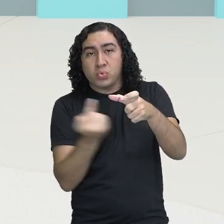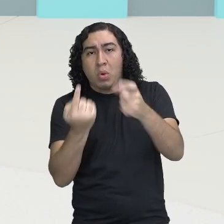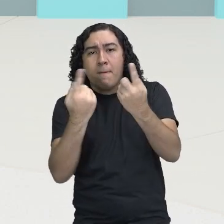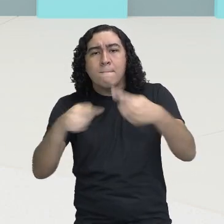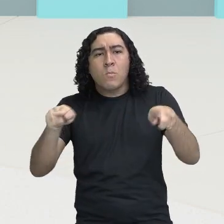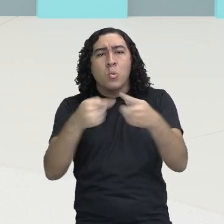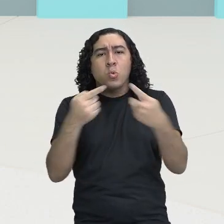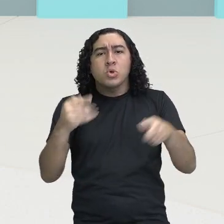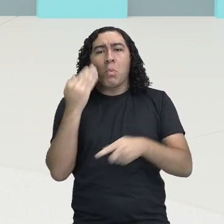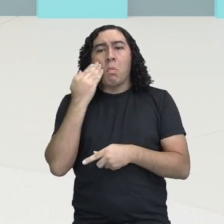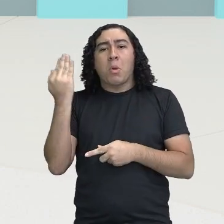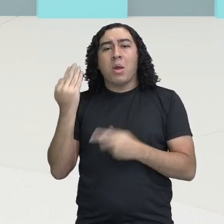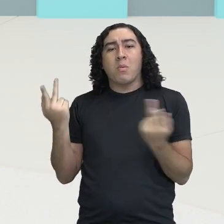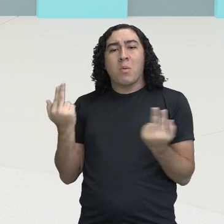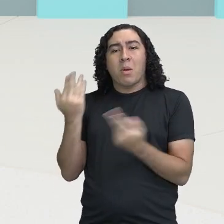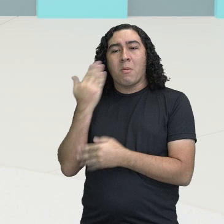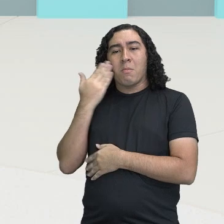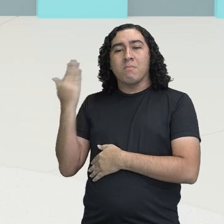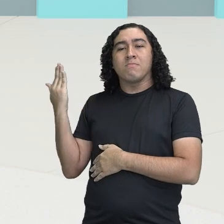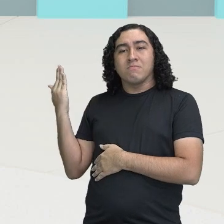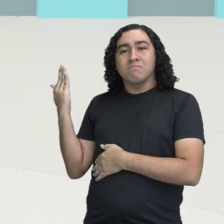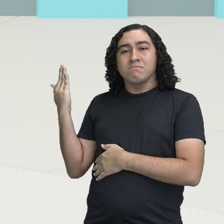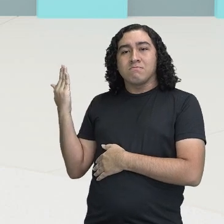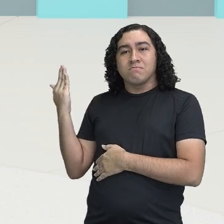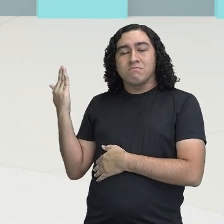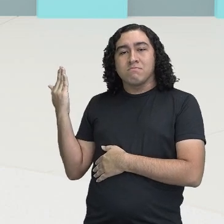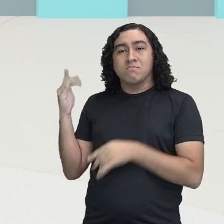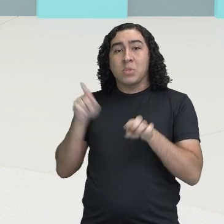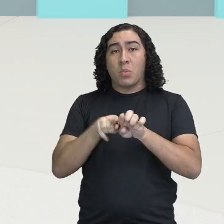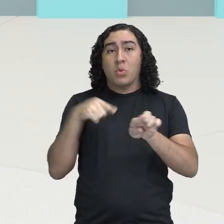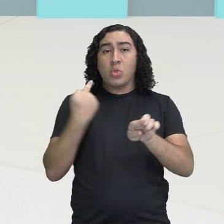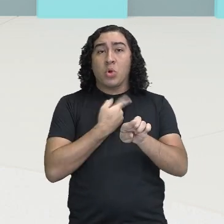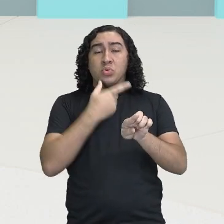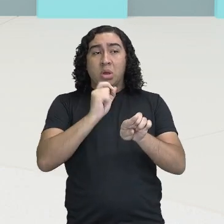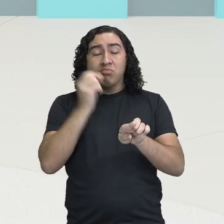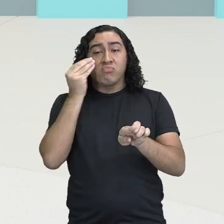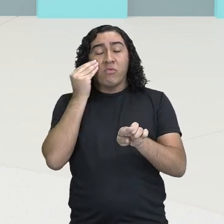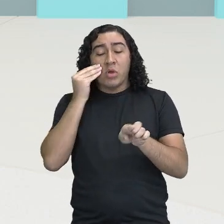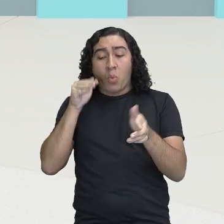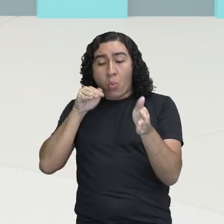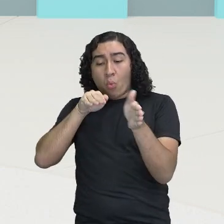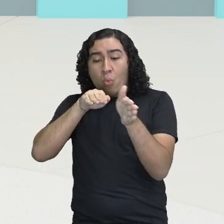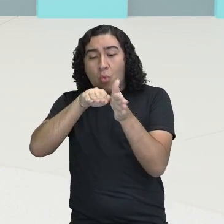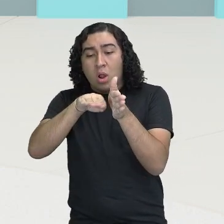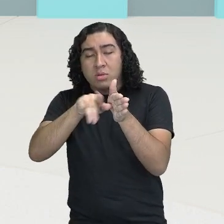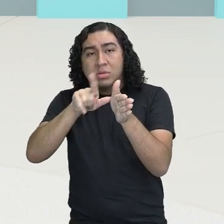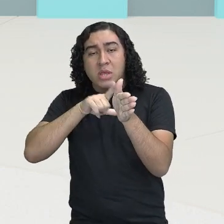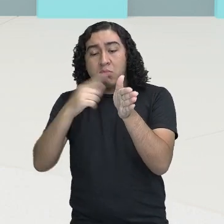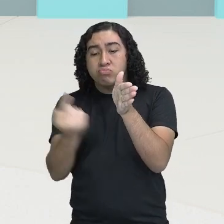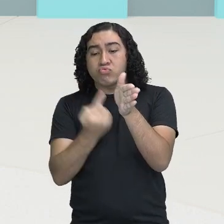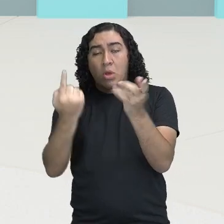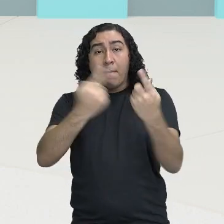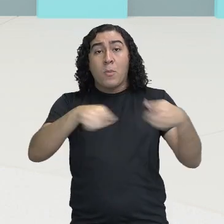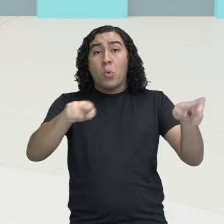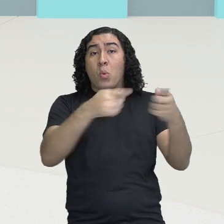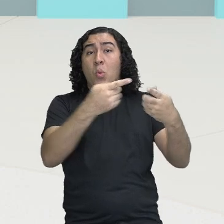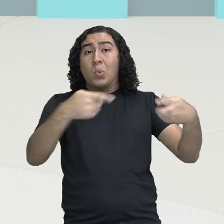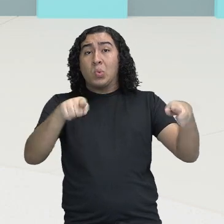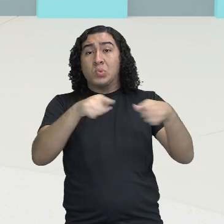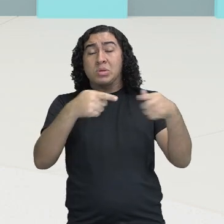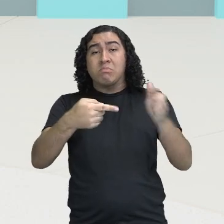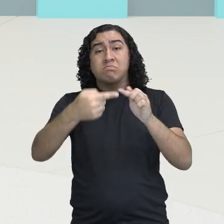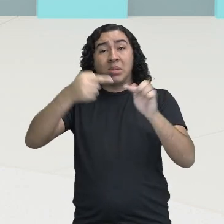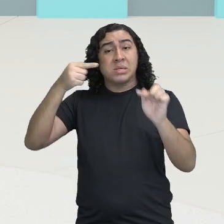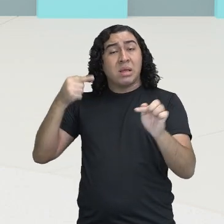com isso, né? Simplesmente que nós colocávamos para tocar. No nosso som não